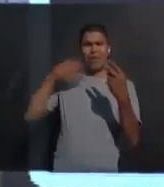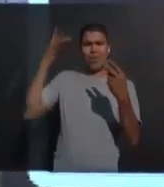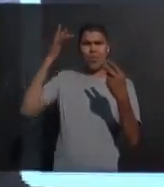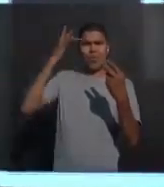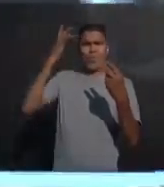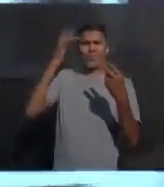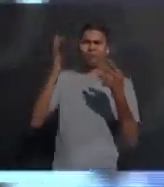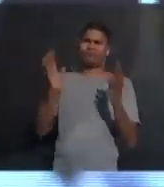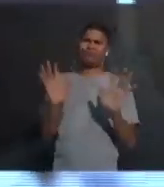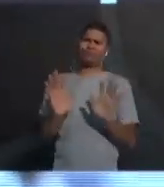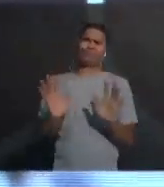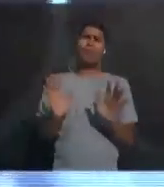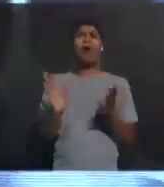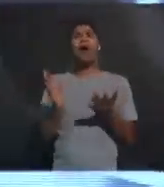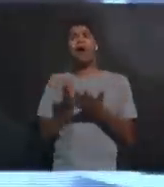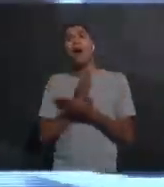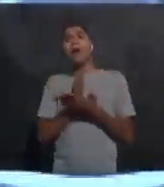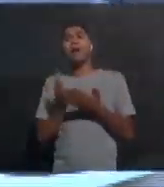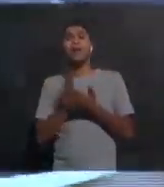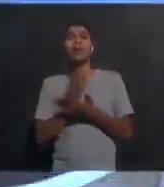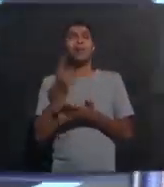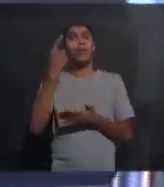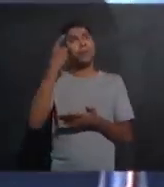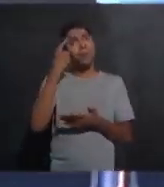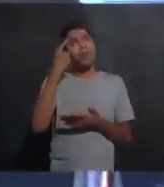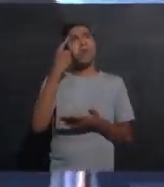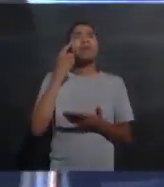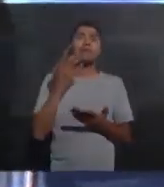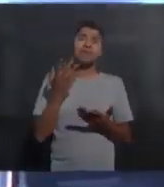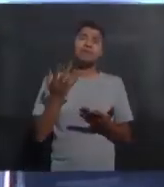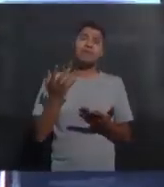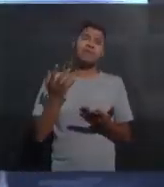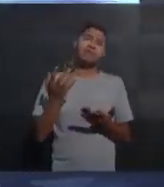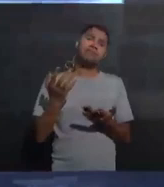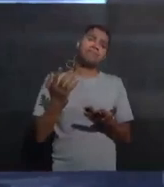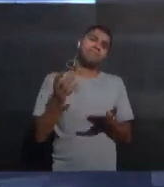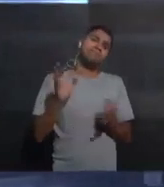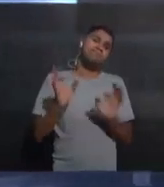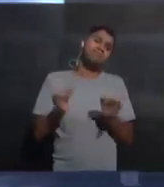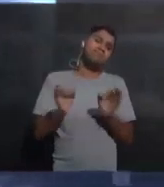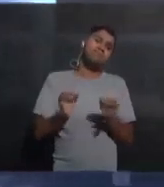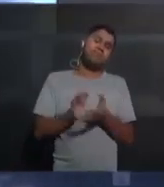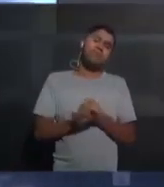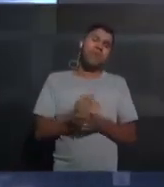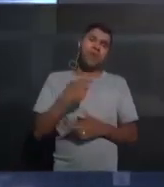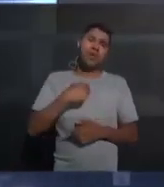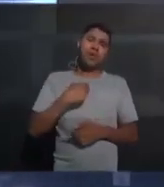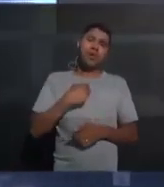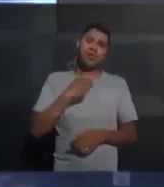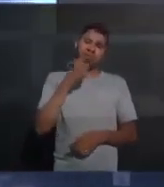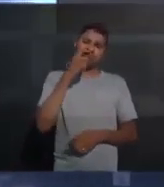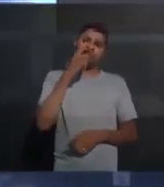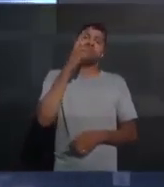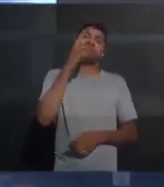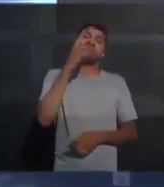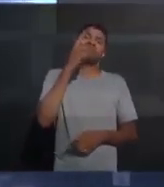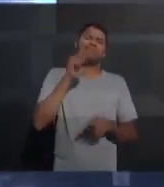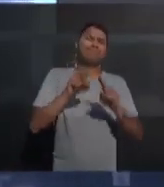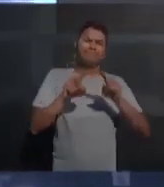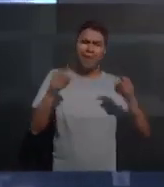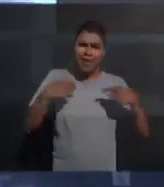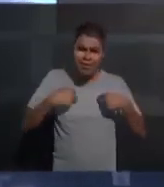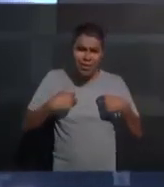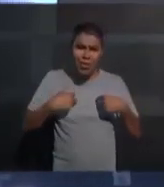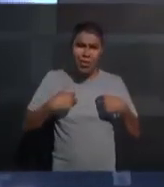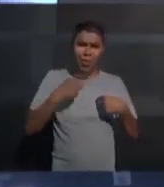algumas podem até pensar eu sei que muitas pessoas pensam algumas pensam que eu sou até medida mas